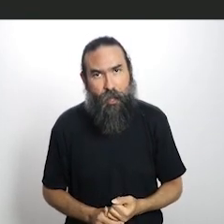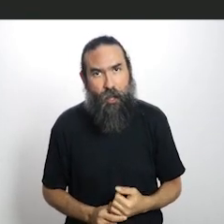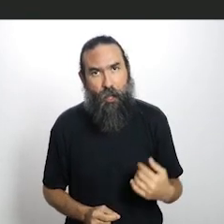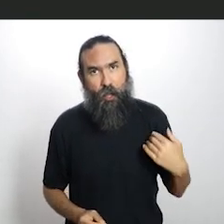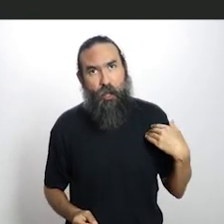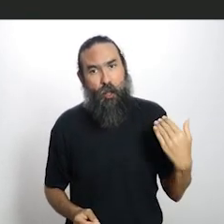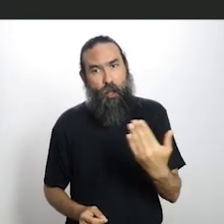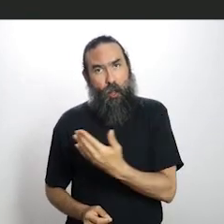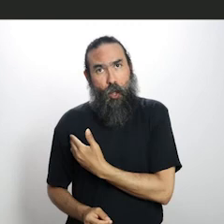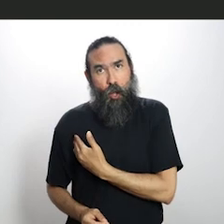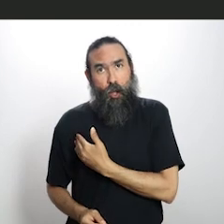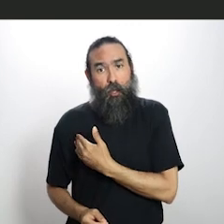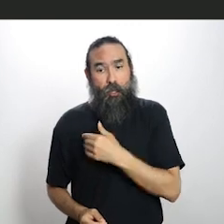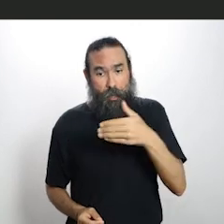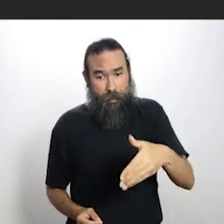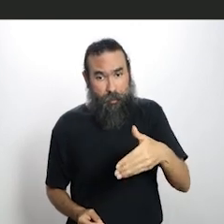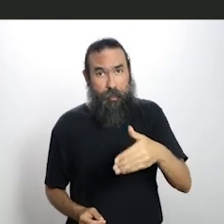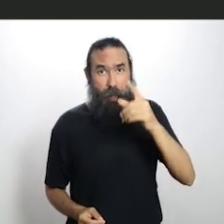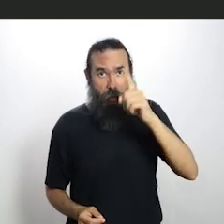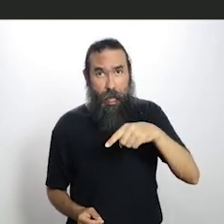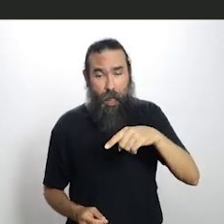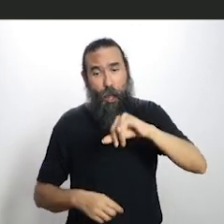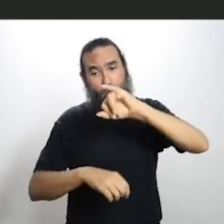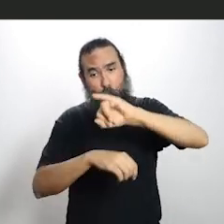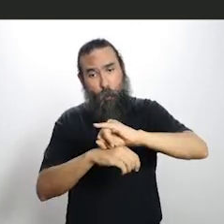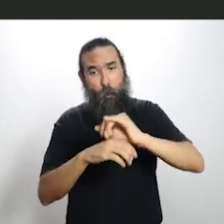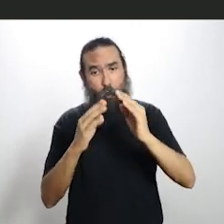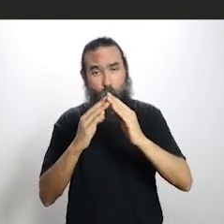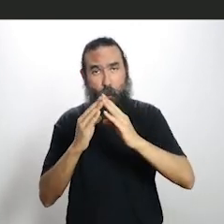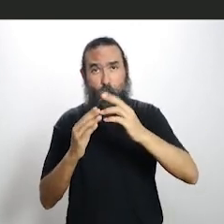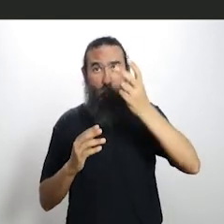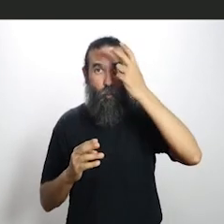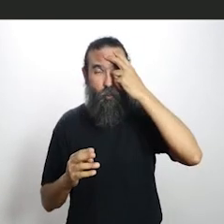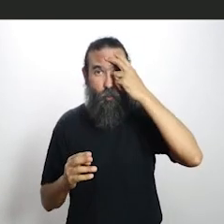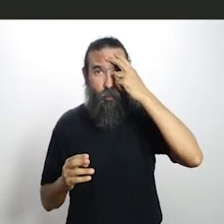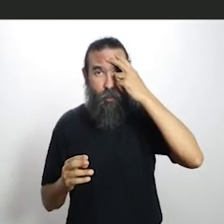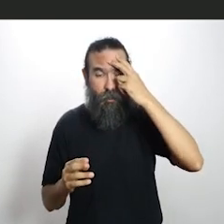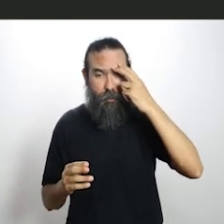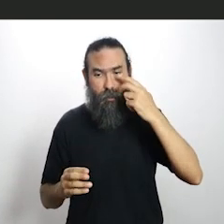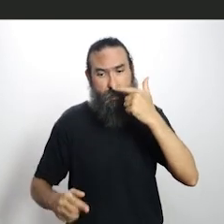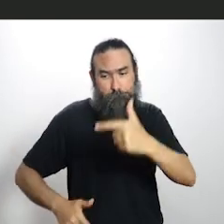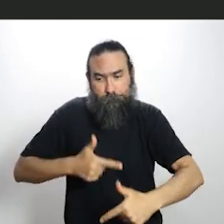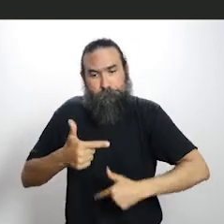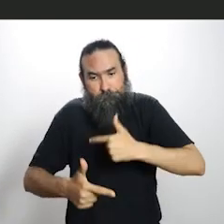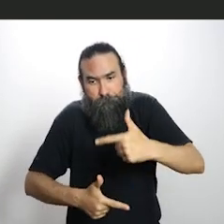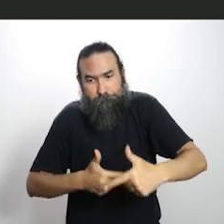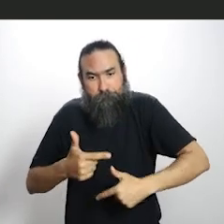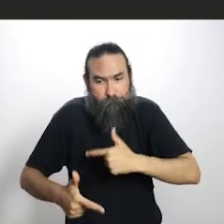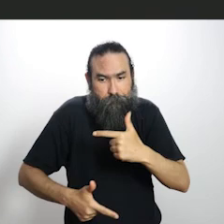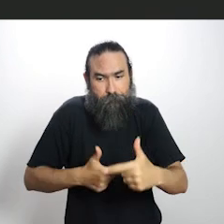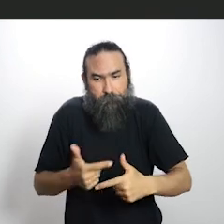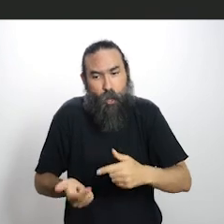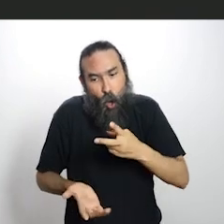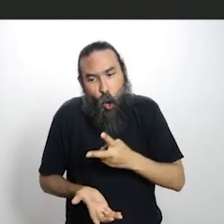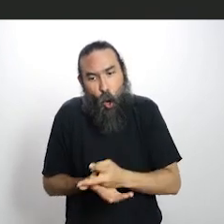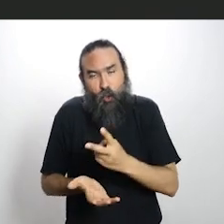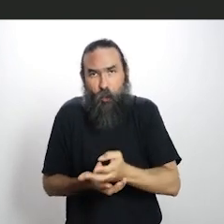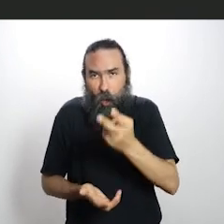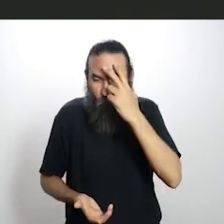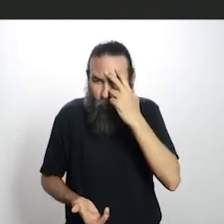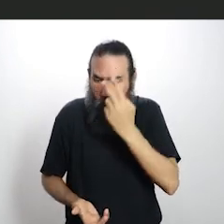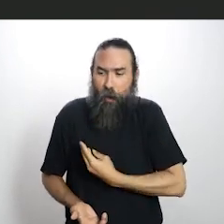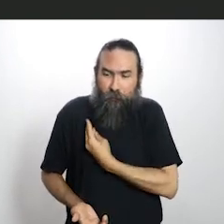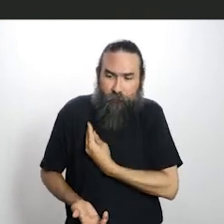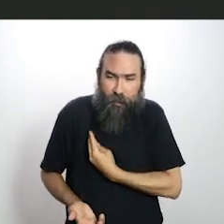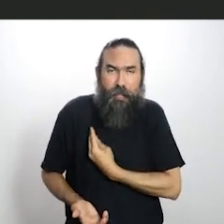brincadeira viva como vocês viram no festival as senhoras cantando as crianças tocando transferindo o conhecimento tradicional